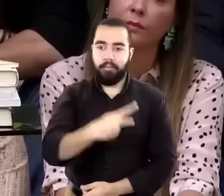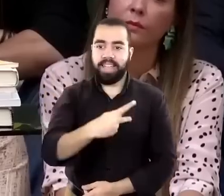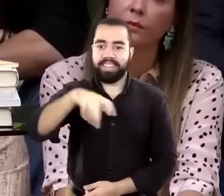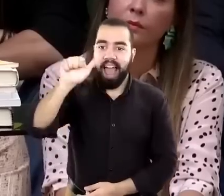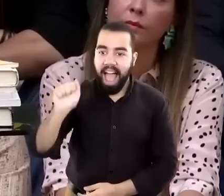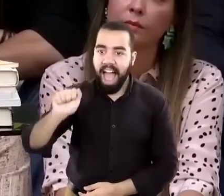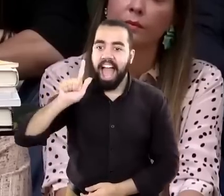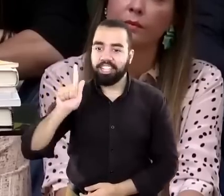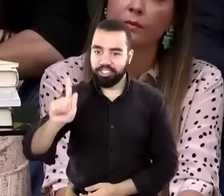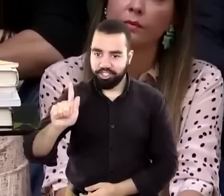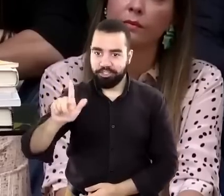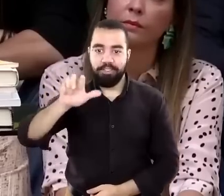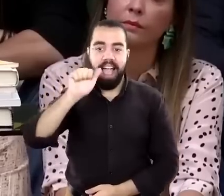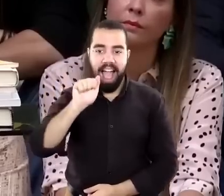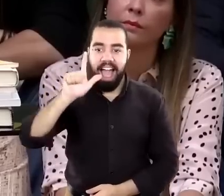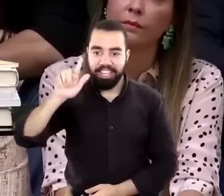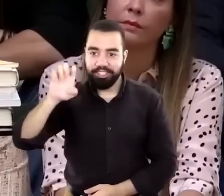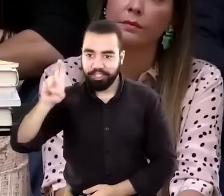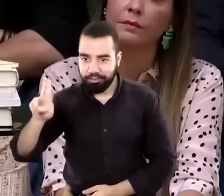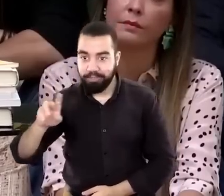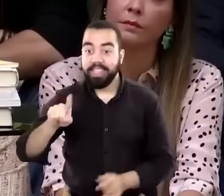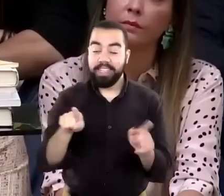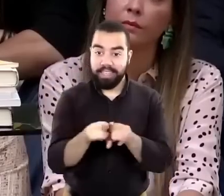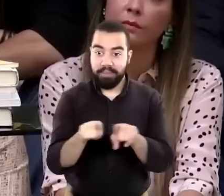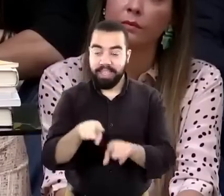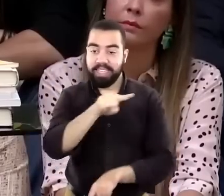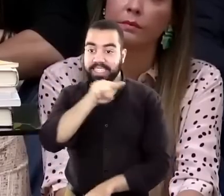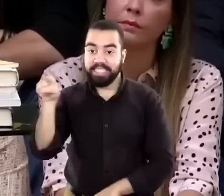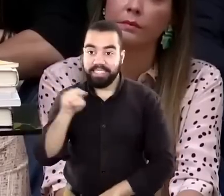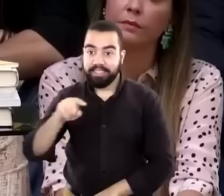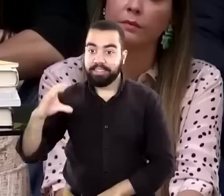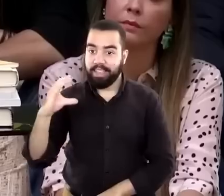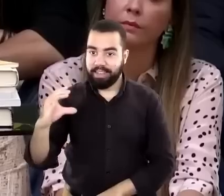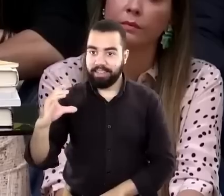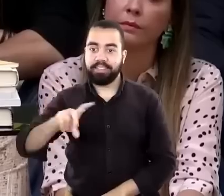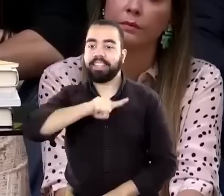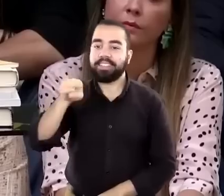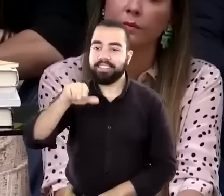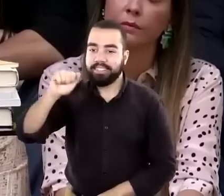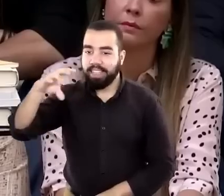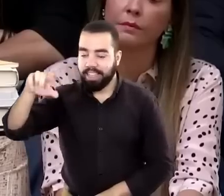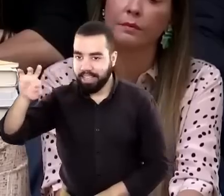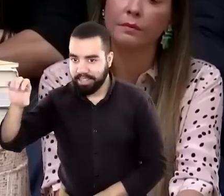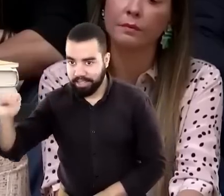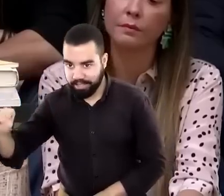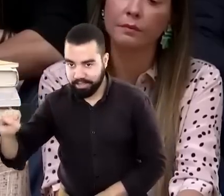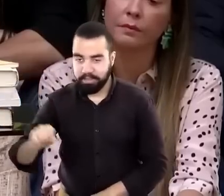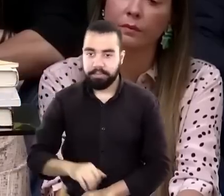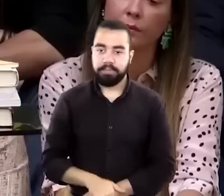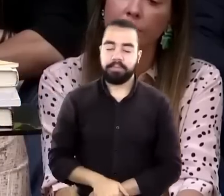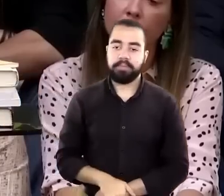para trazer uma palavra de ânimo, de encorajamento, para a obra prosseguir, para o templo ser construído